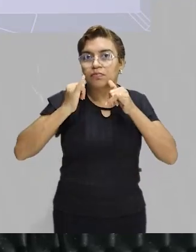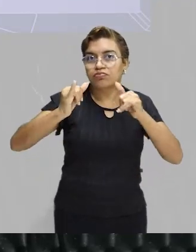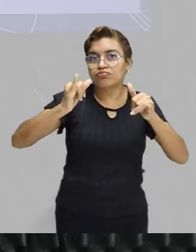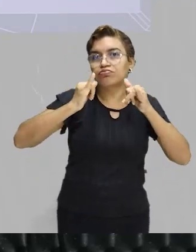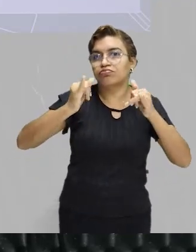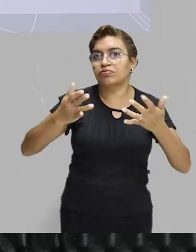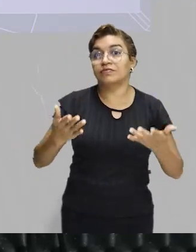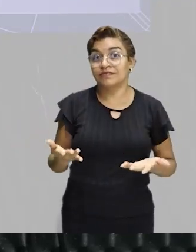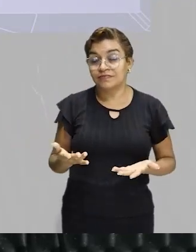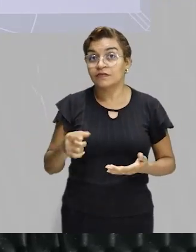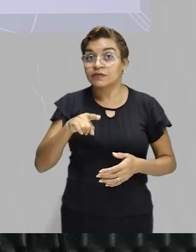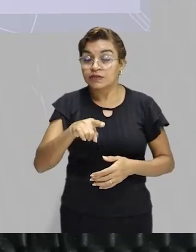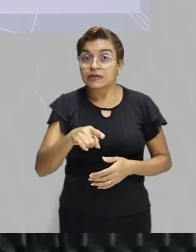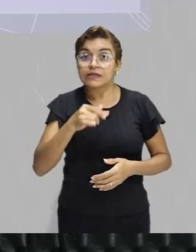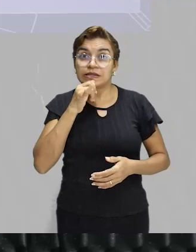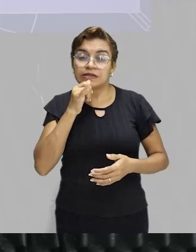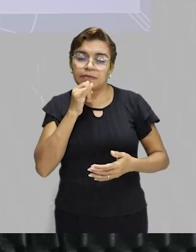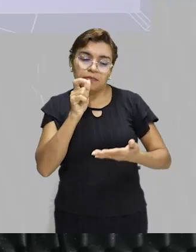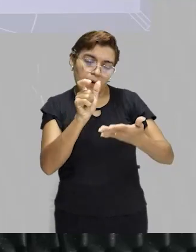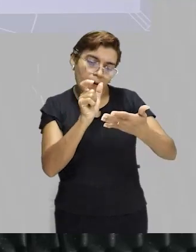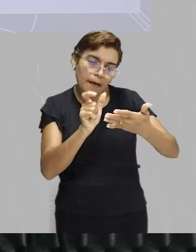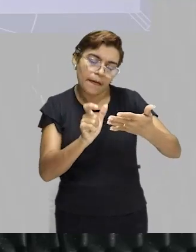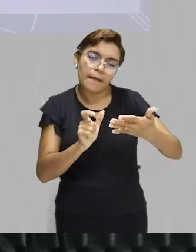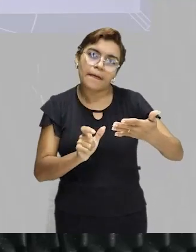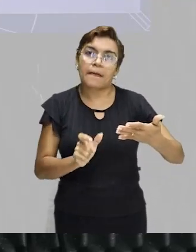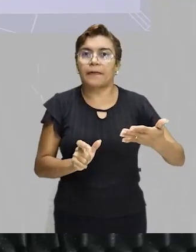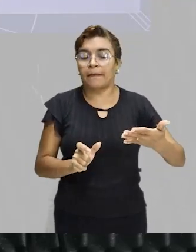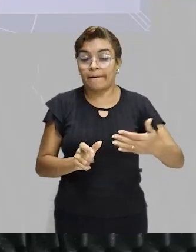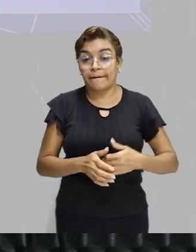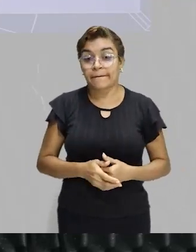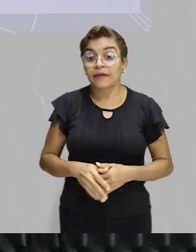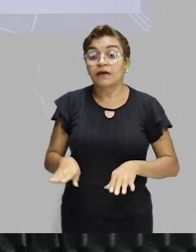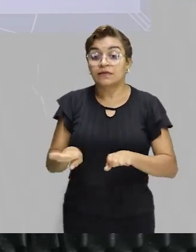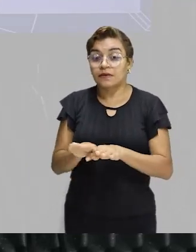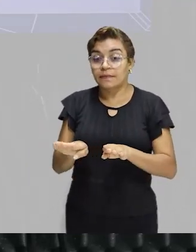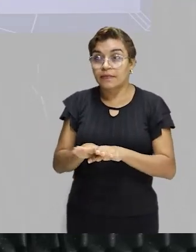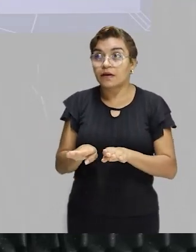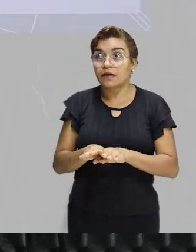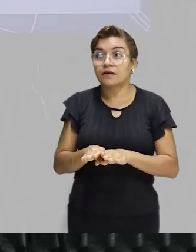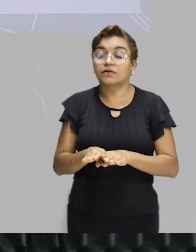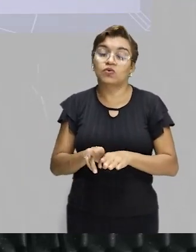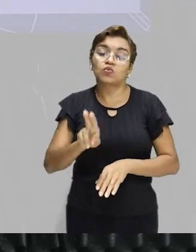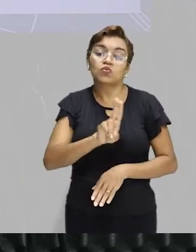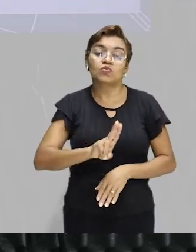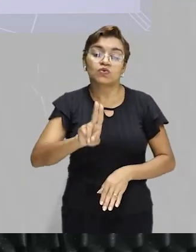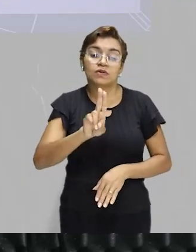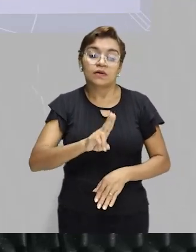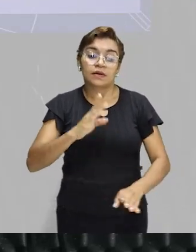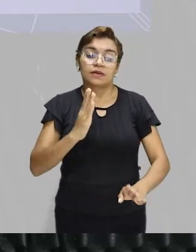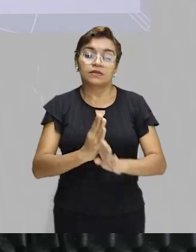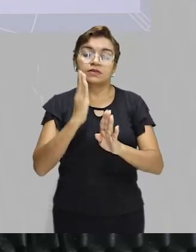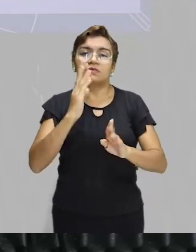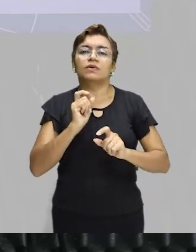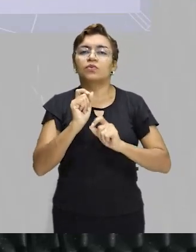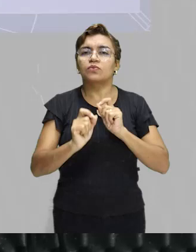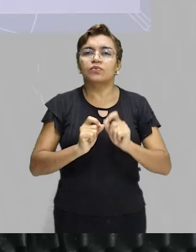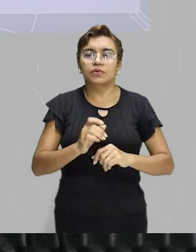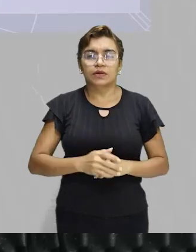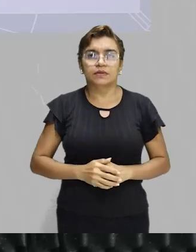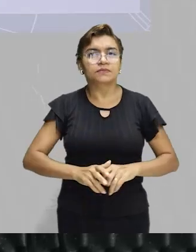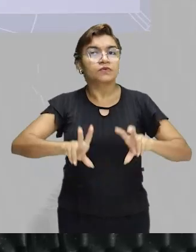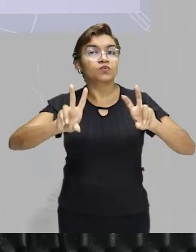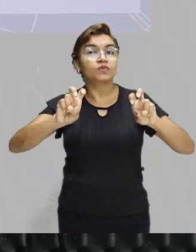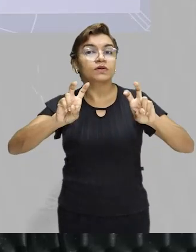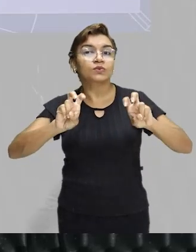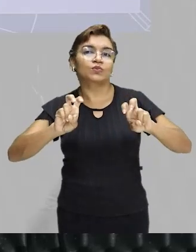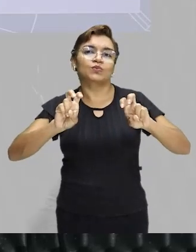essa percepção sem ler palavra por palavra. Tá? Também usamos para identificar what is the text subject? Qual é o